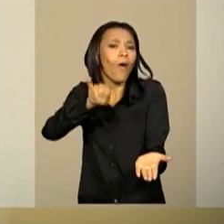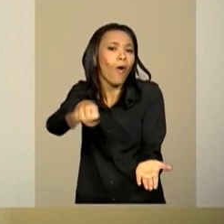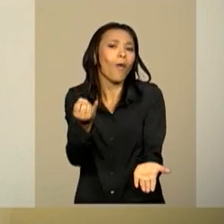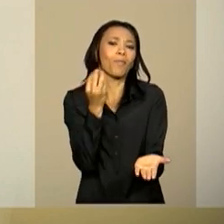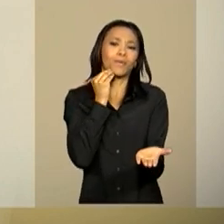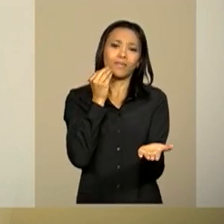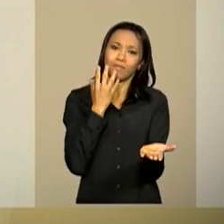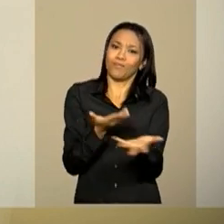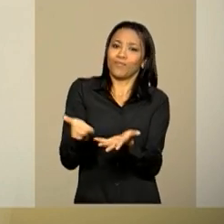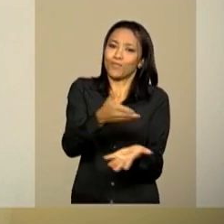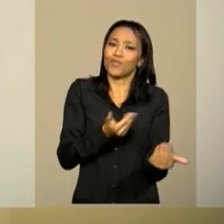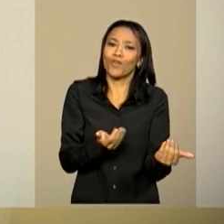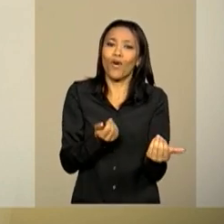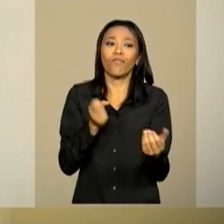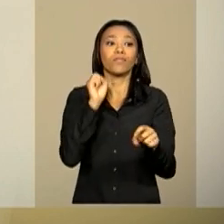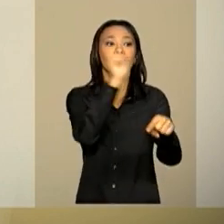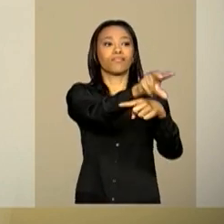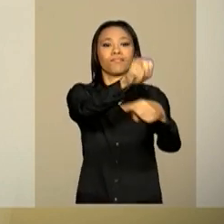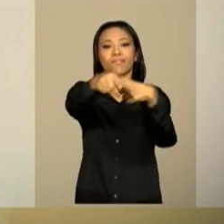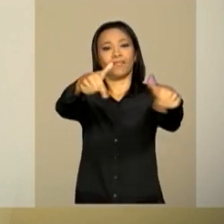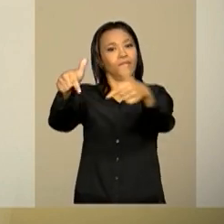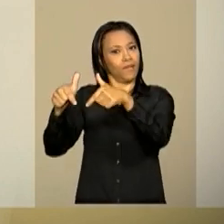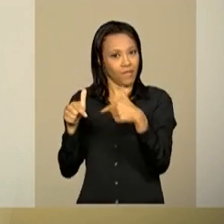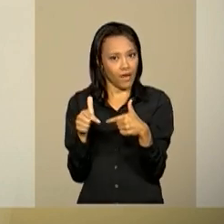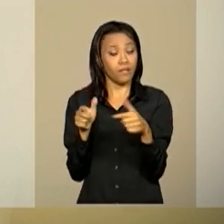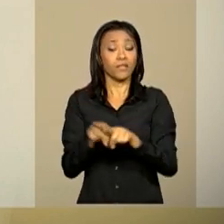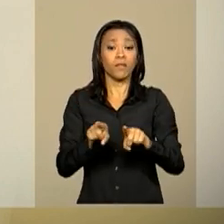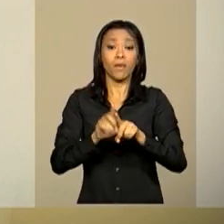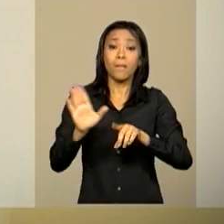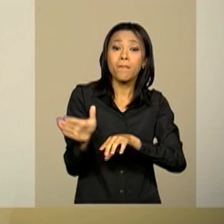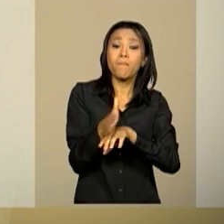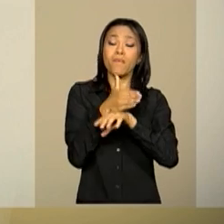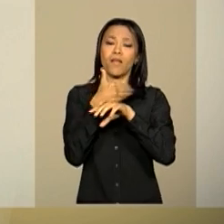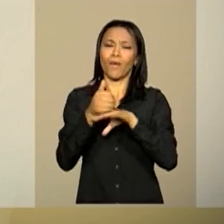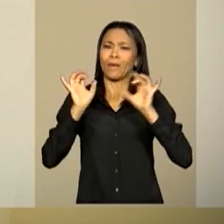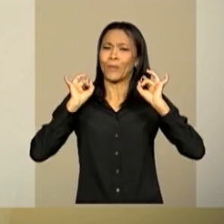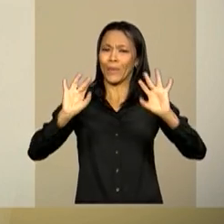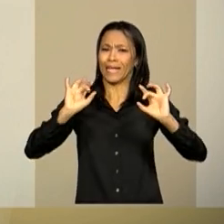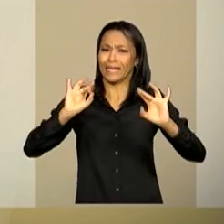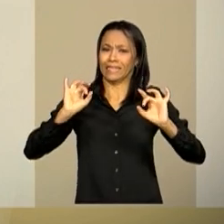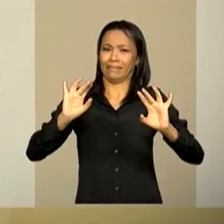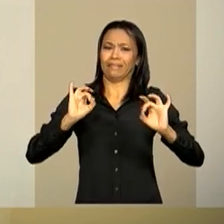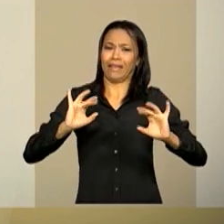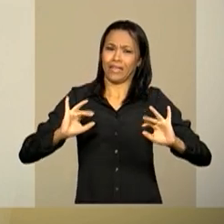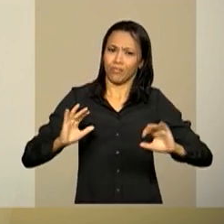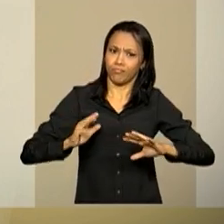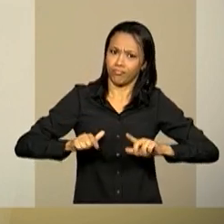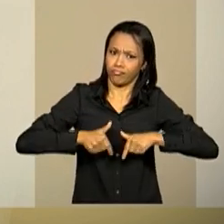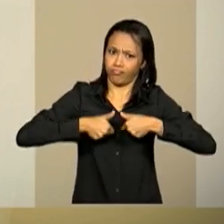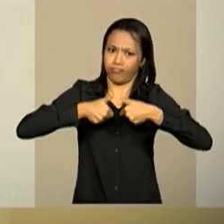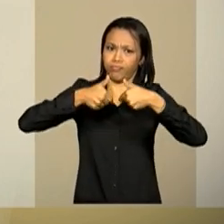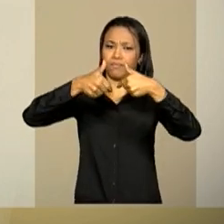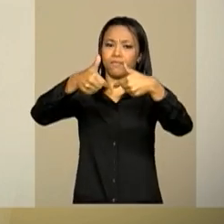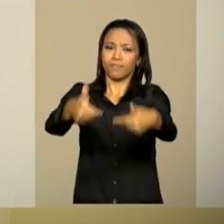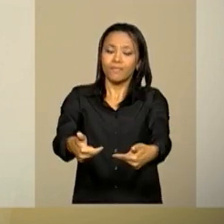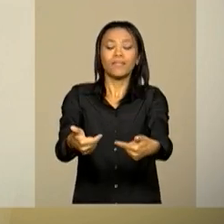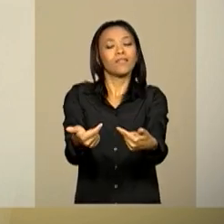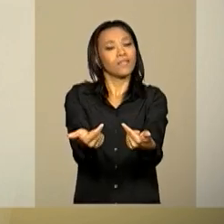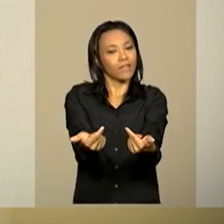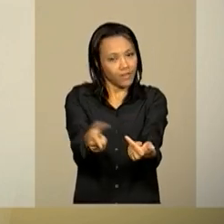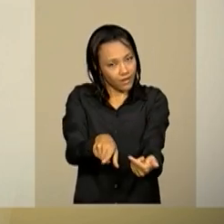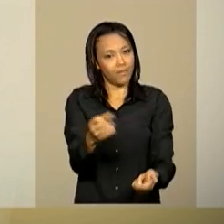para os jovens no mercado de trabalho e para melhorar a qualidade e a produtividade do trabalho o que também é